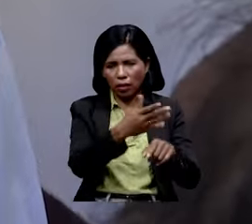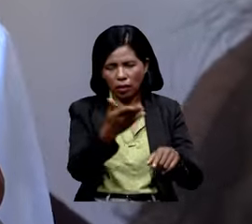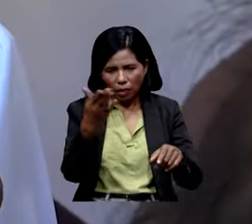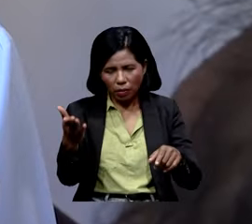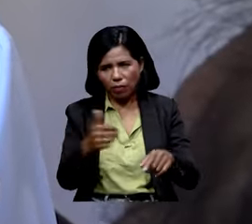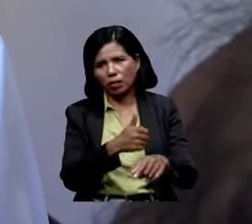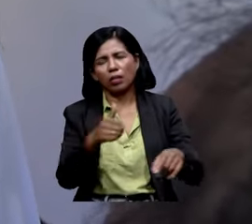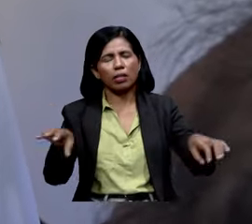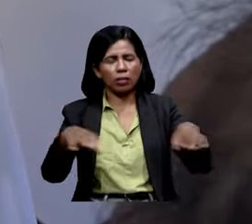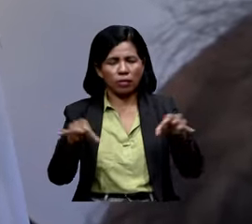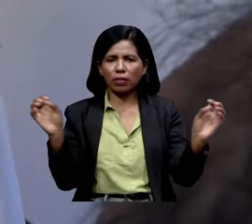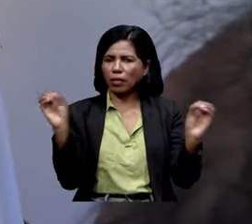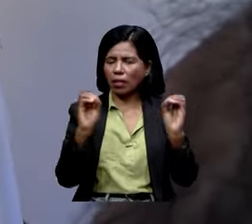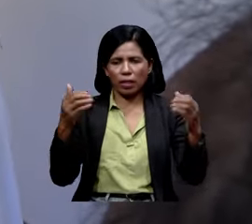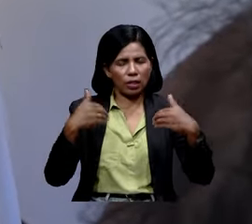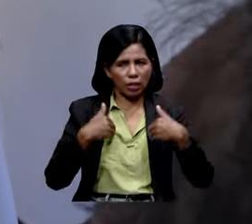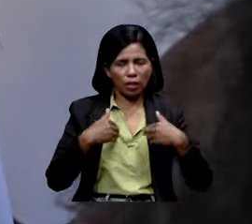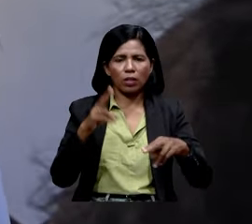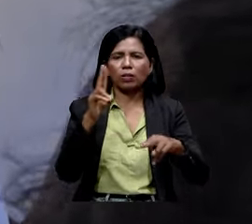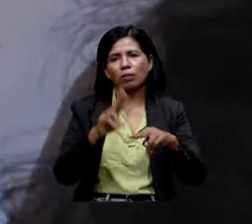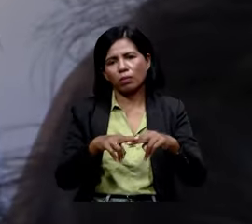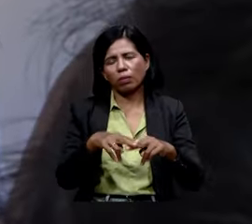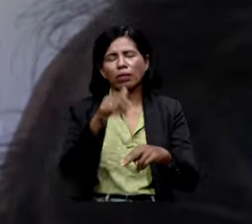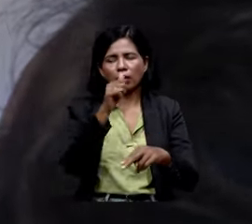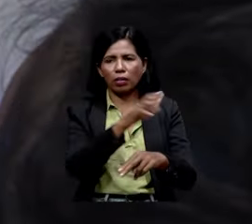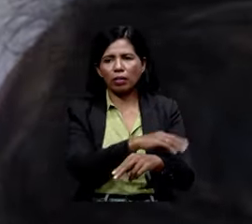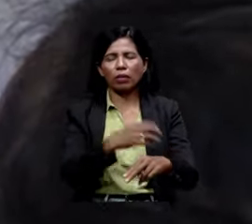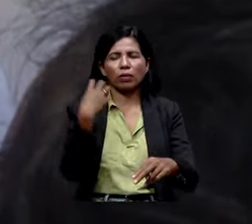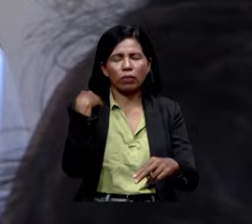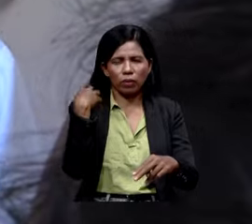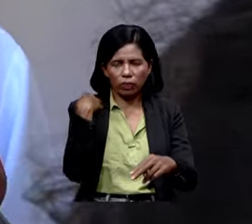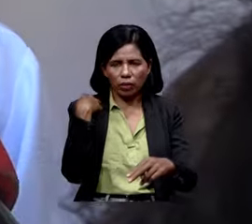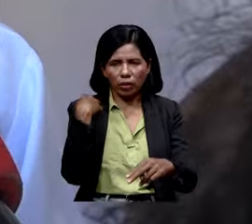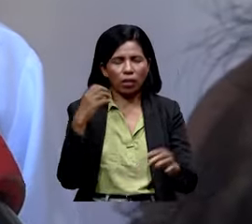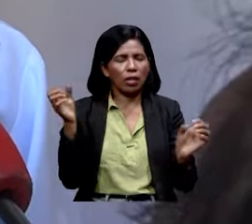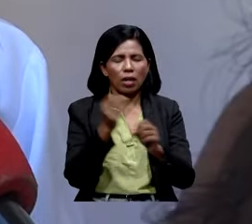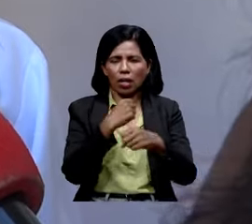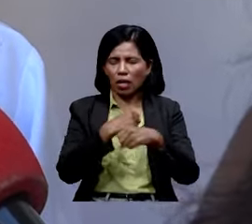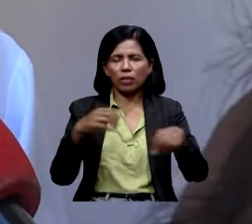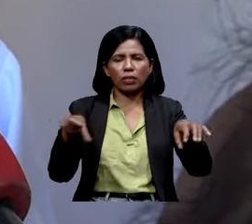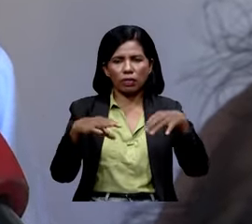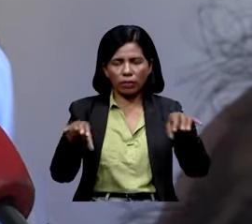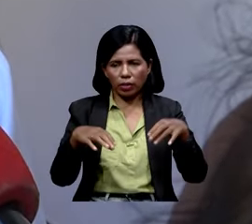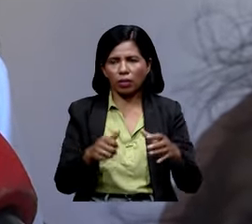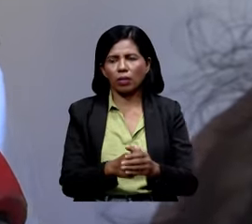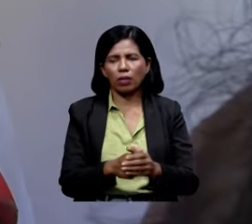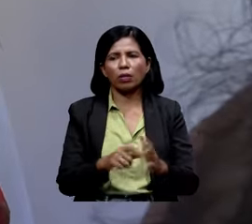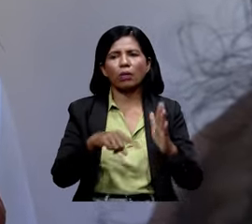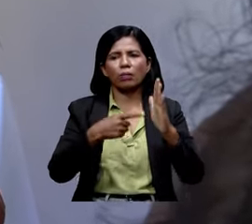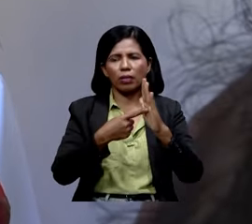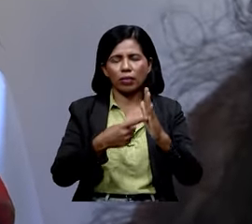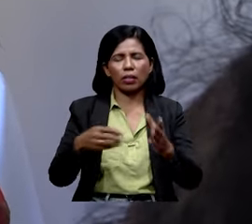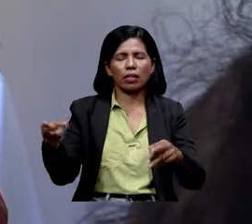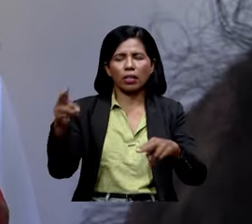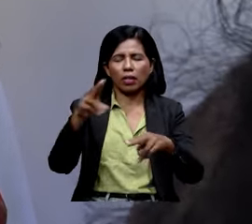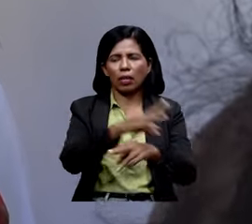balão, serviço lá ia, tudo bilan, ela ia office, ia cantor, lá a botida. Então, começa a inventa